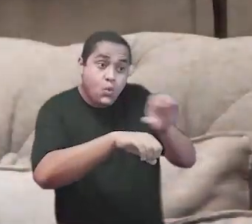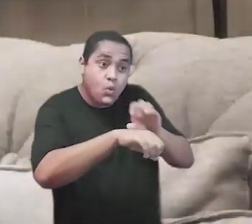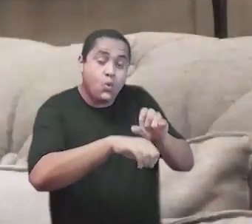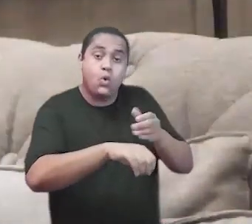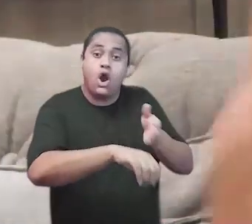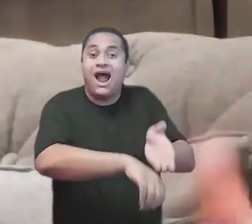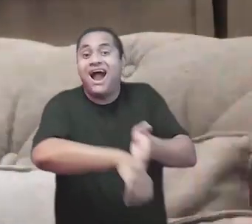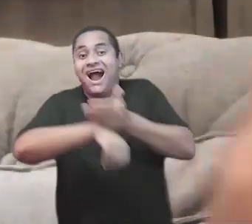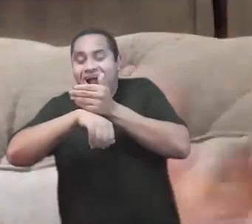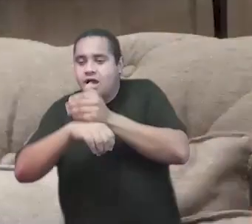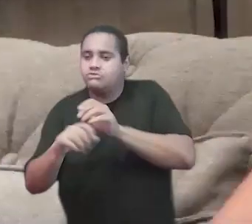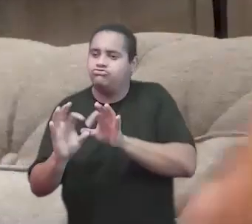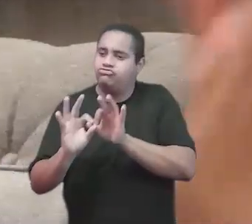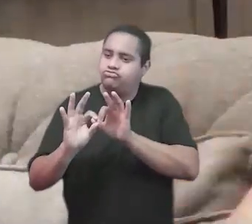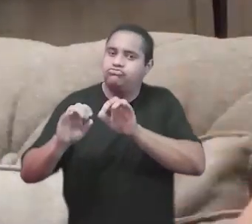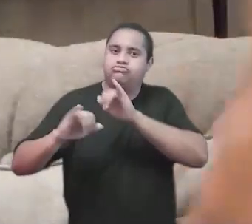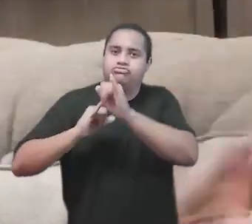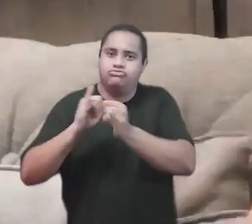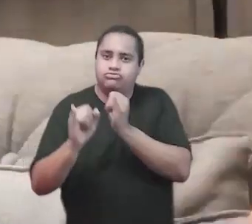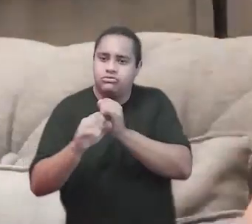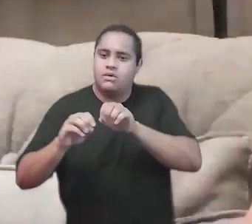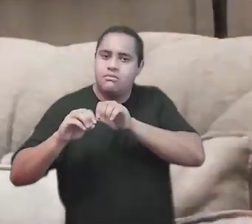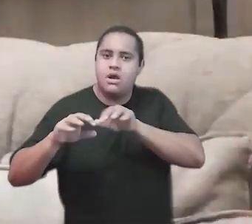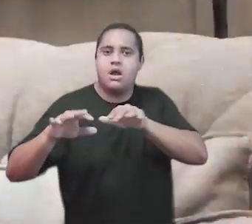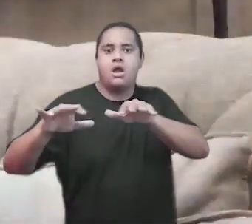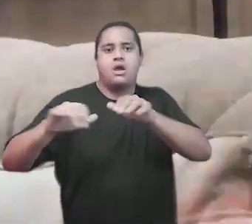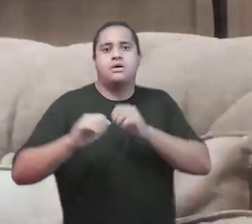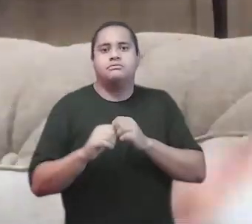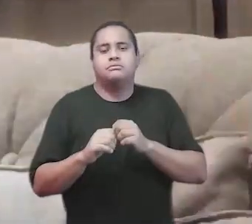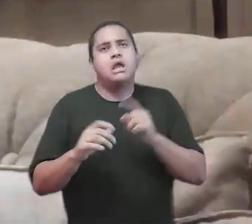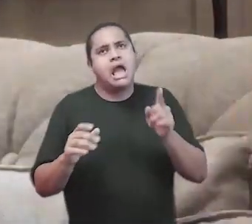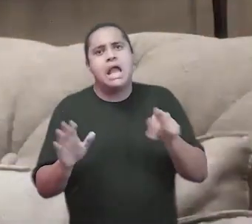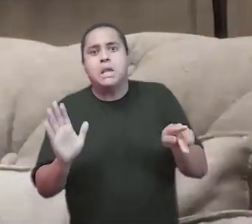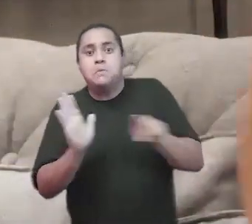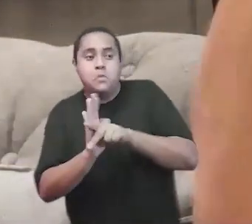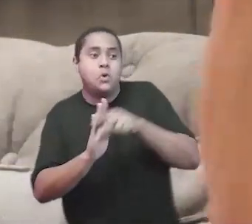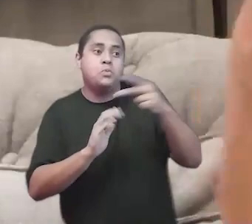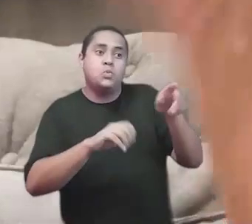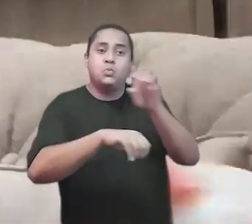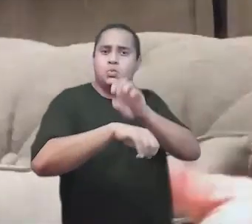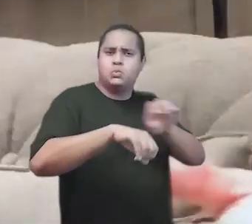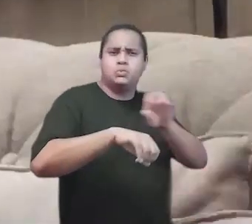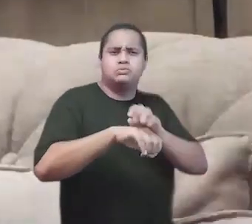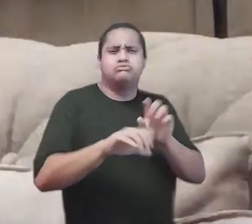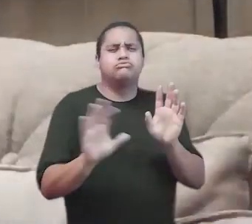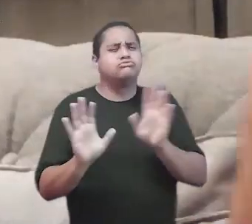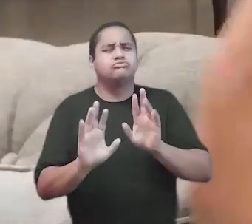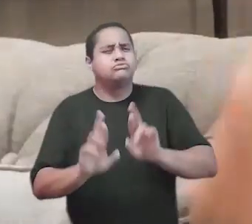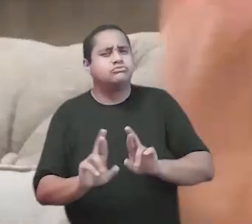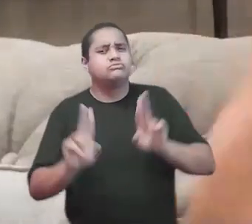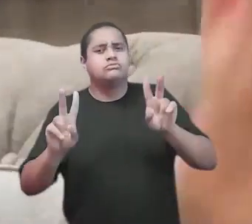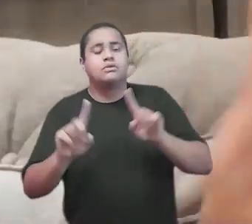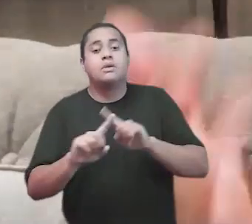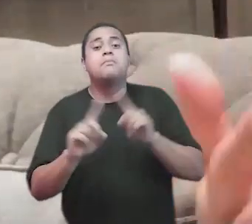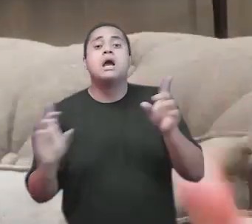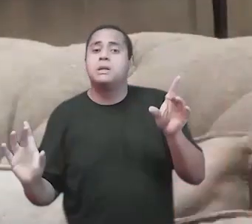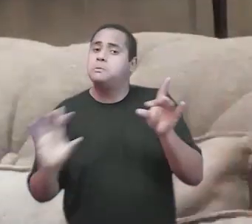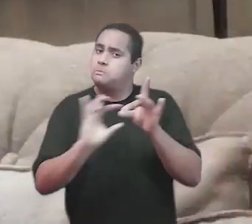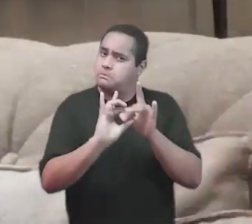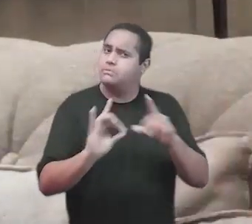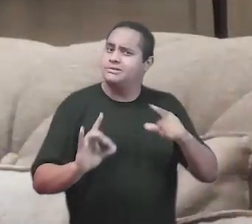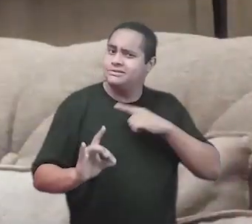na internet antes de abrir uma turma do curso. Apesar de não fazer parte do curso oficialmente, ele faz parte